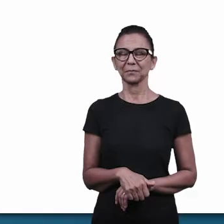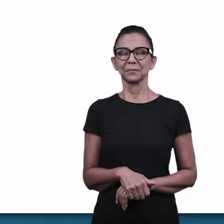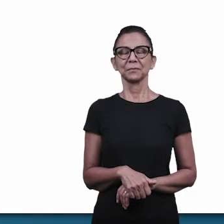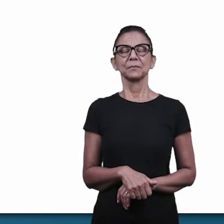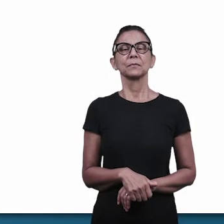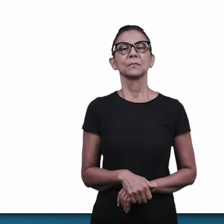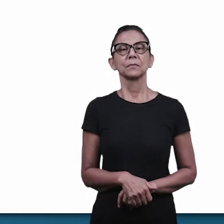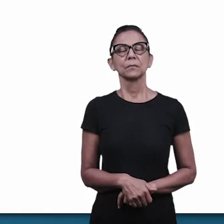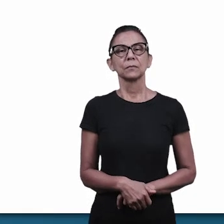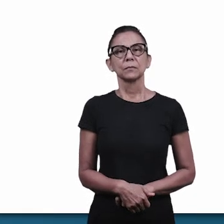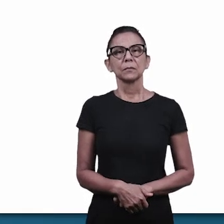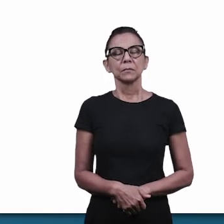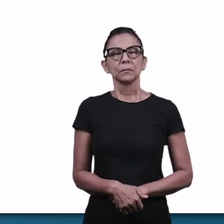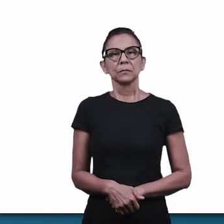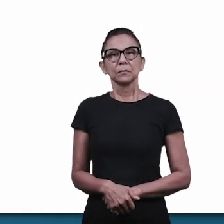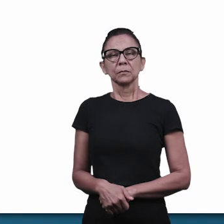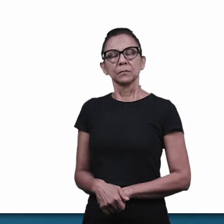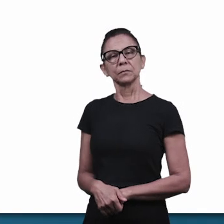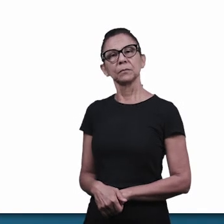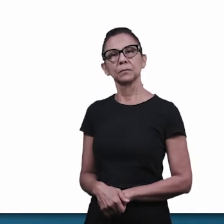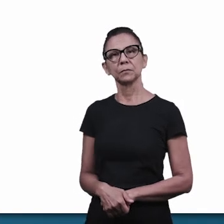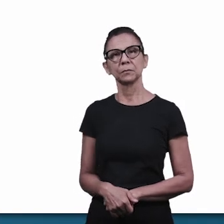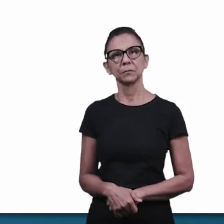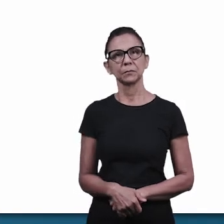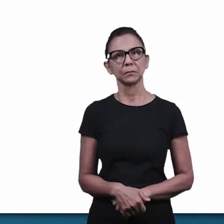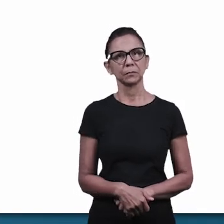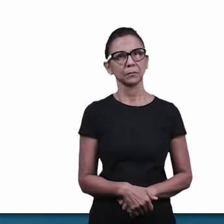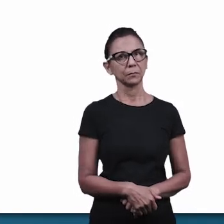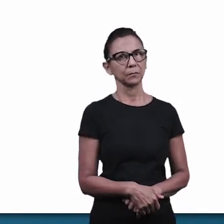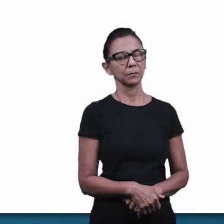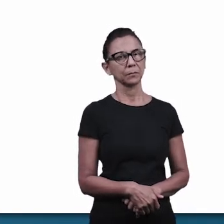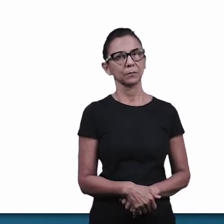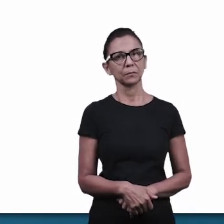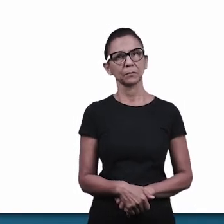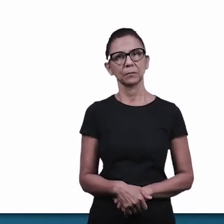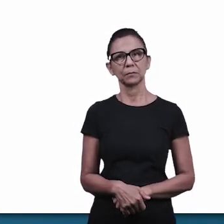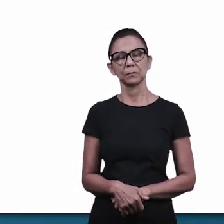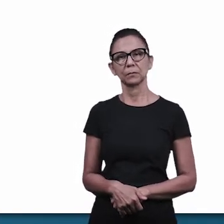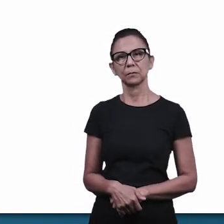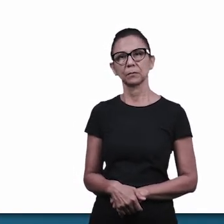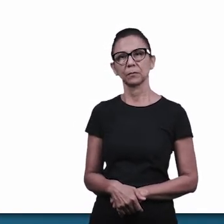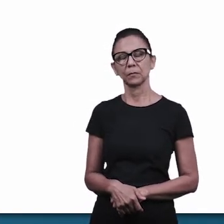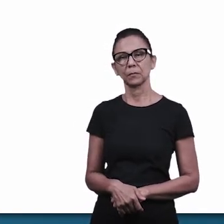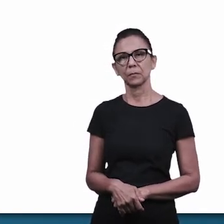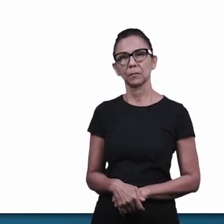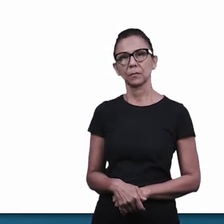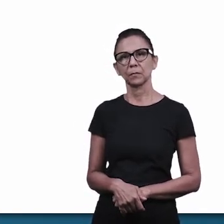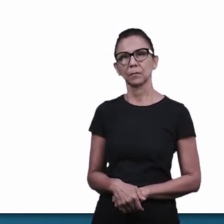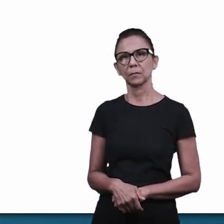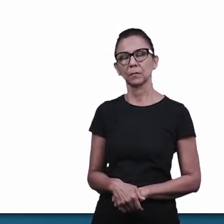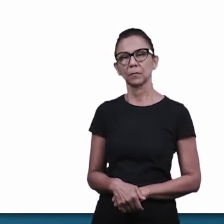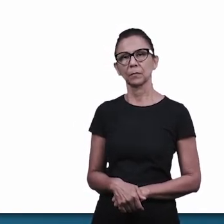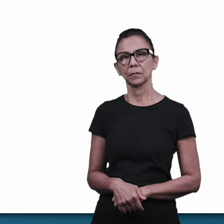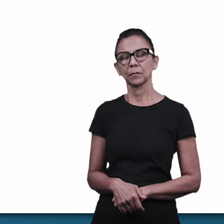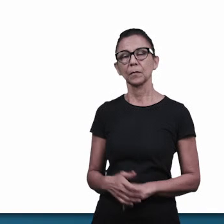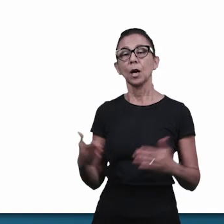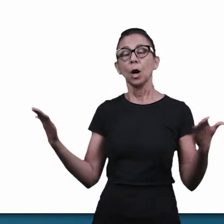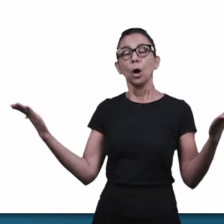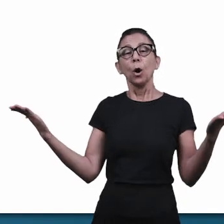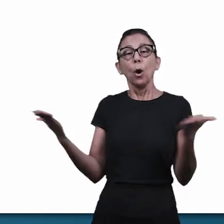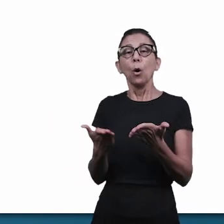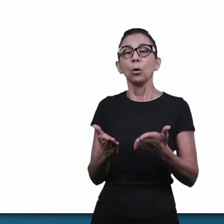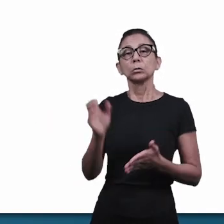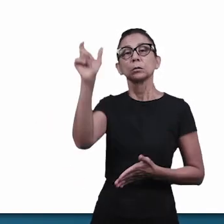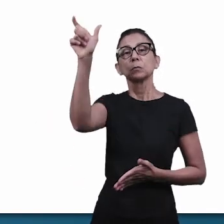seguinte: para um servo, o que significa ser convidado neste